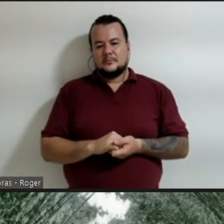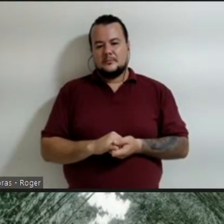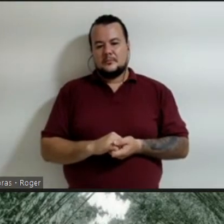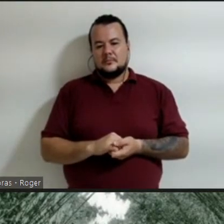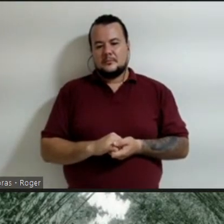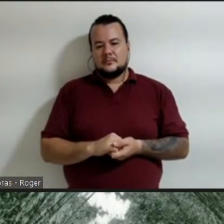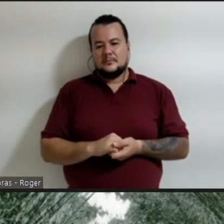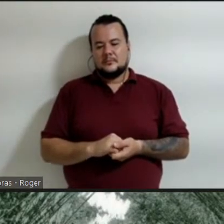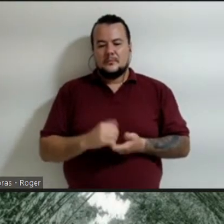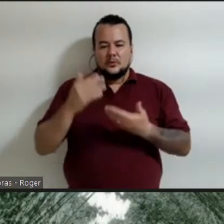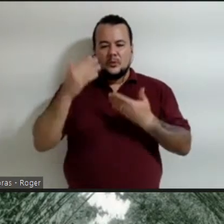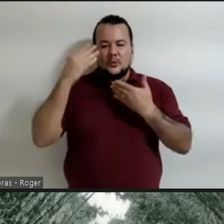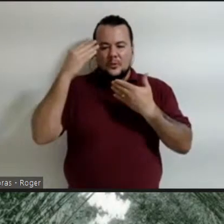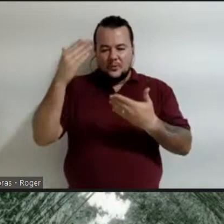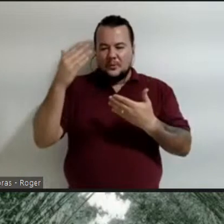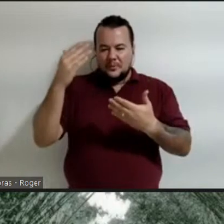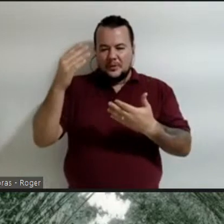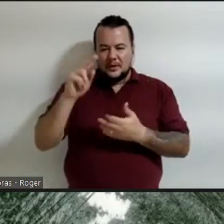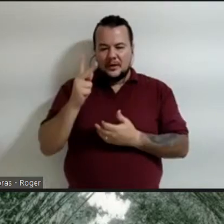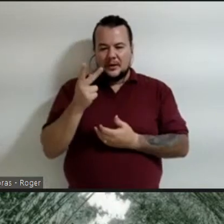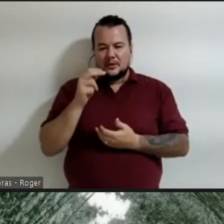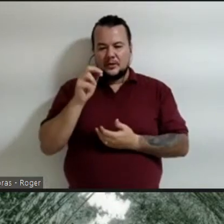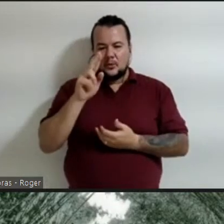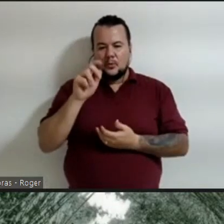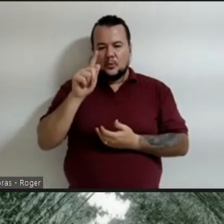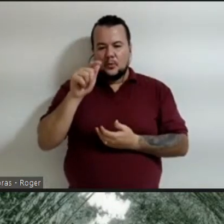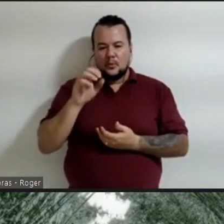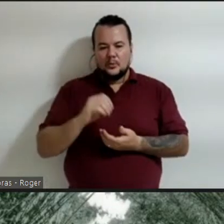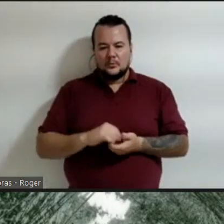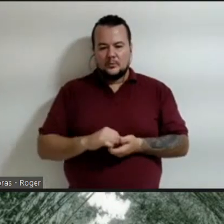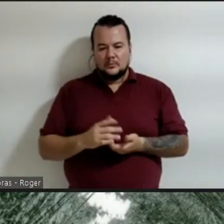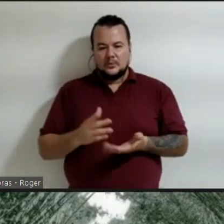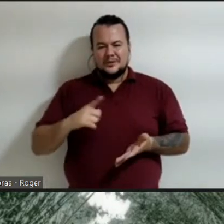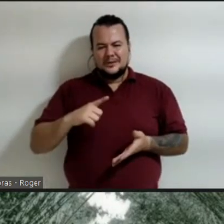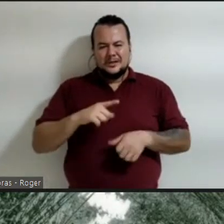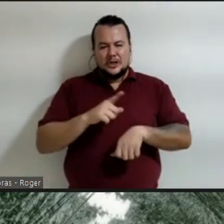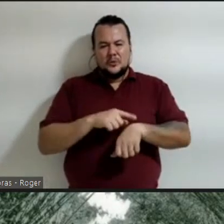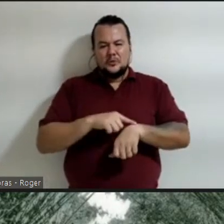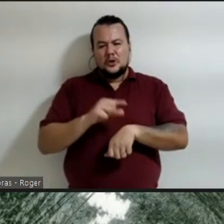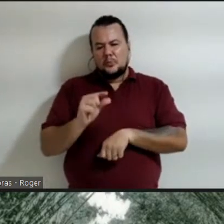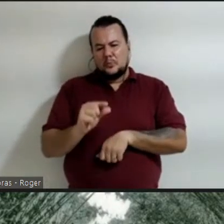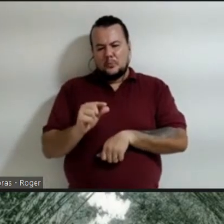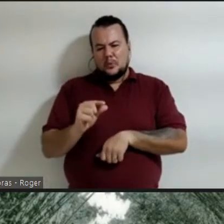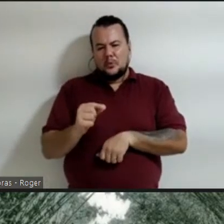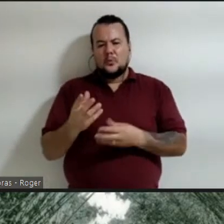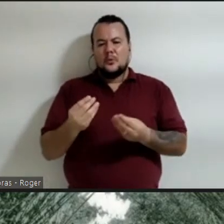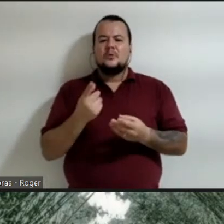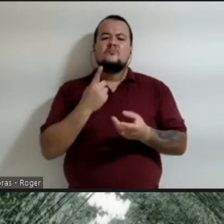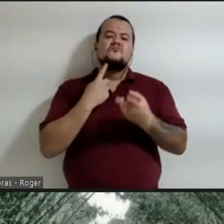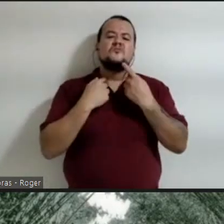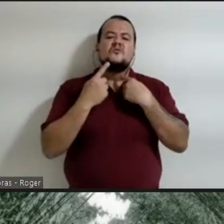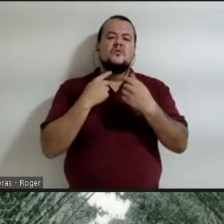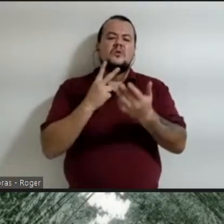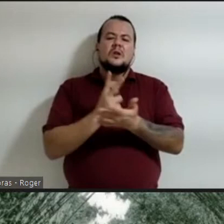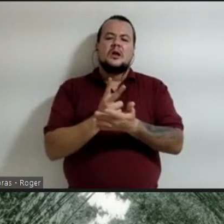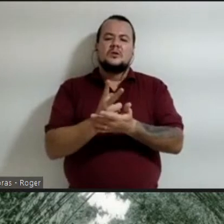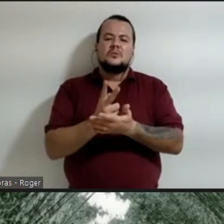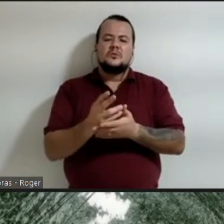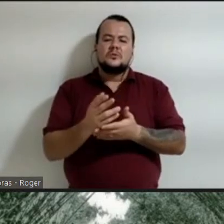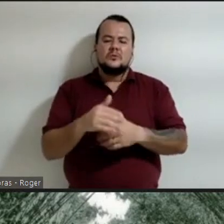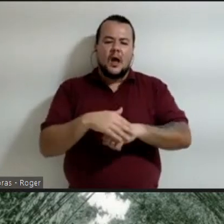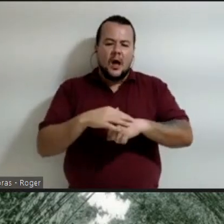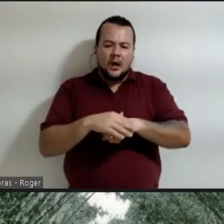Obrigada, Hugo. A gente tem um tempo curto e muita vontade de continuar conversando, mas